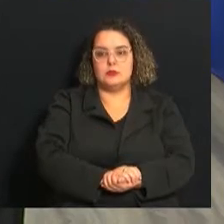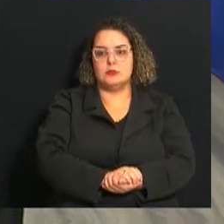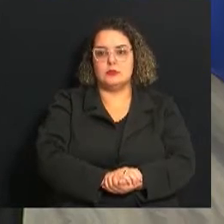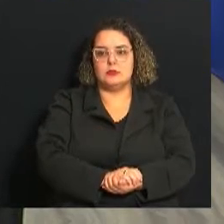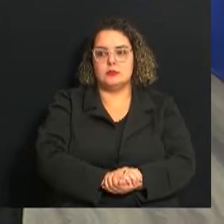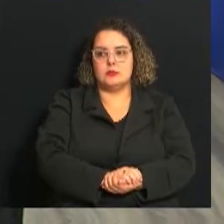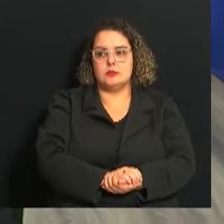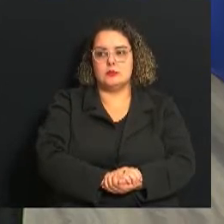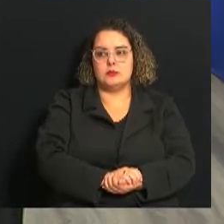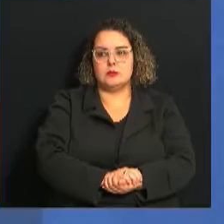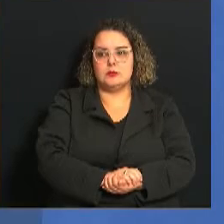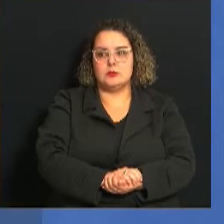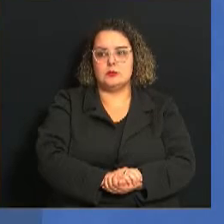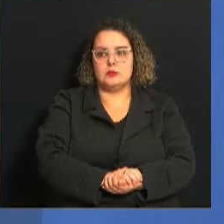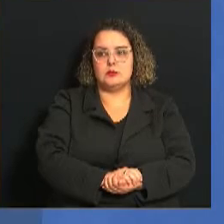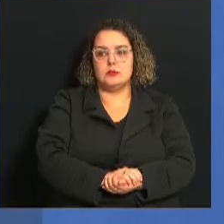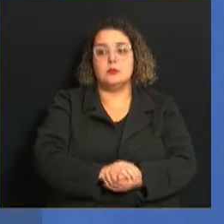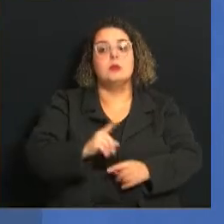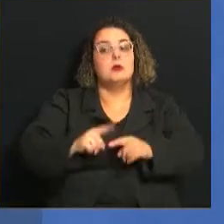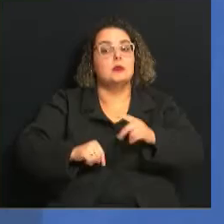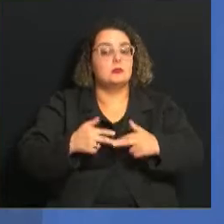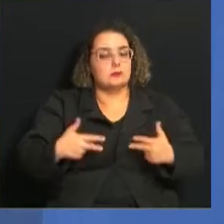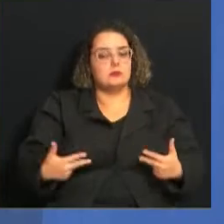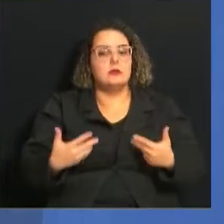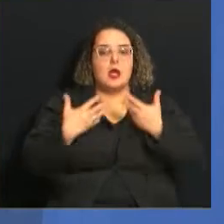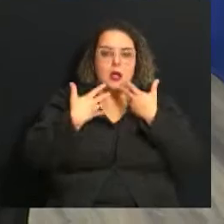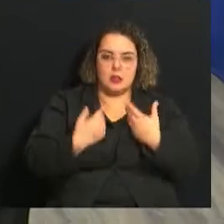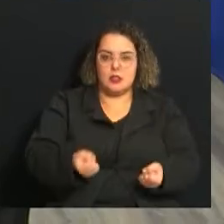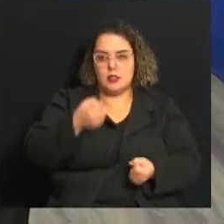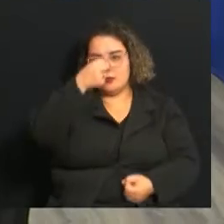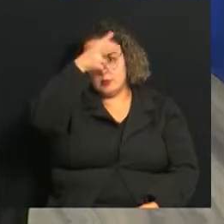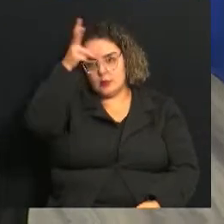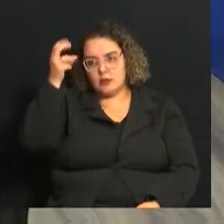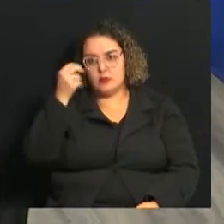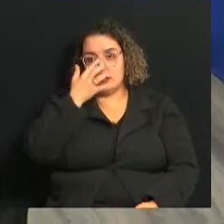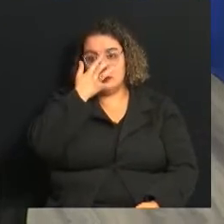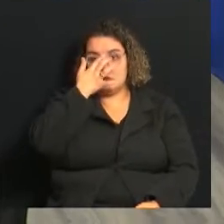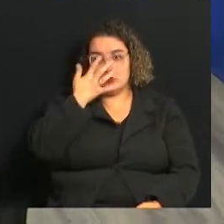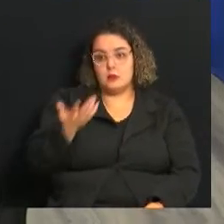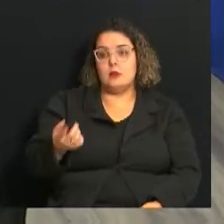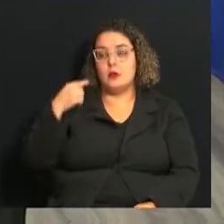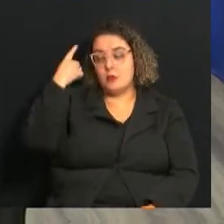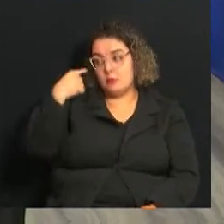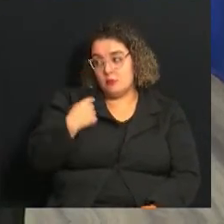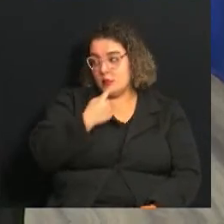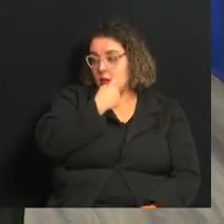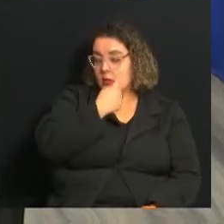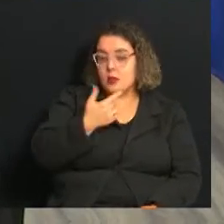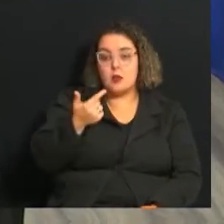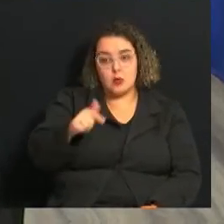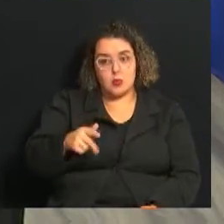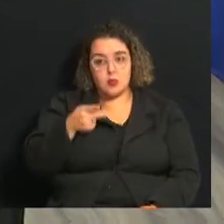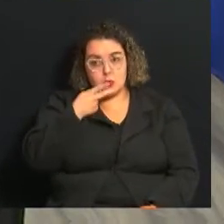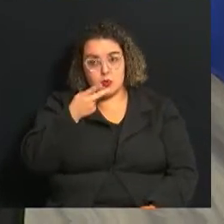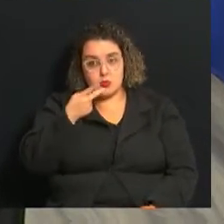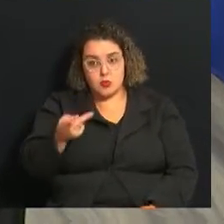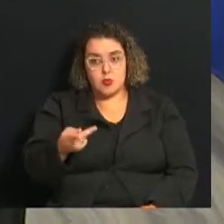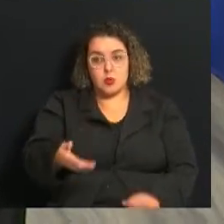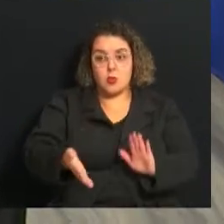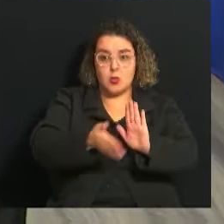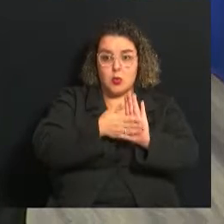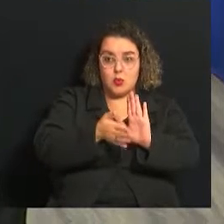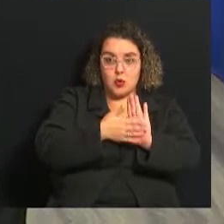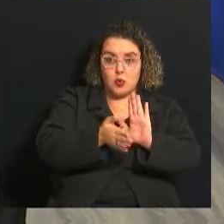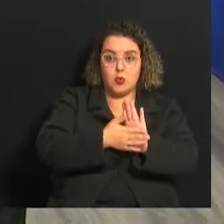A matéria segue agora para a sanção do prefeito. Agora, Mirna Abreu, a gente segue aqui com aquelas propostas